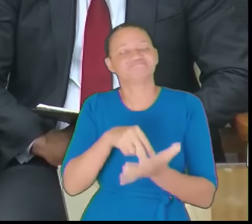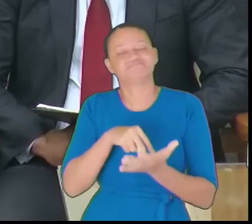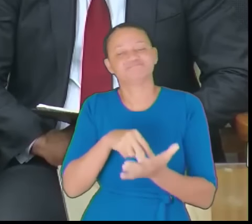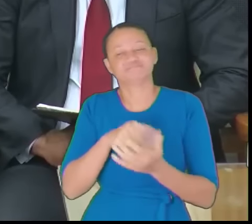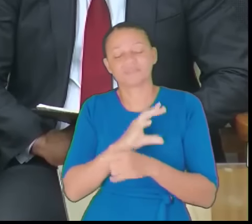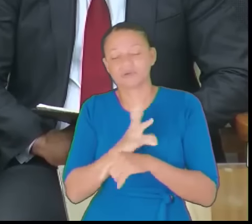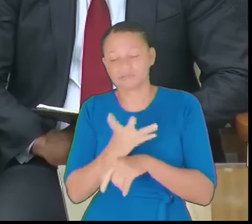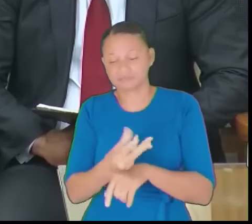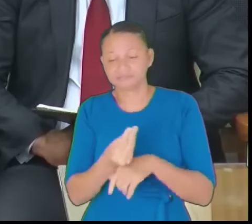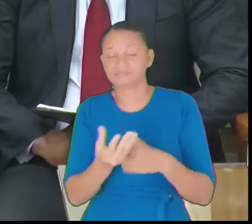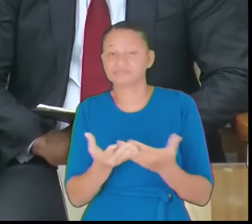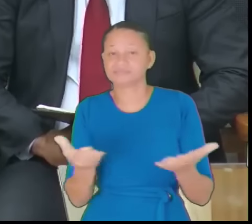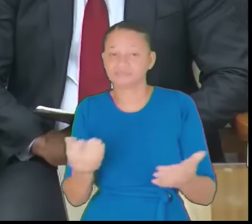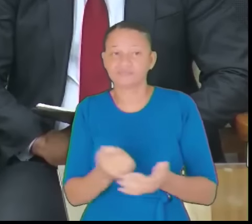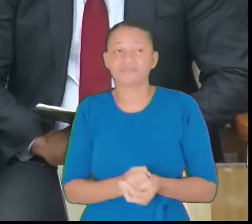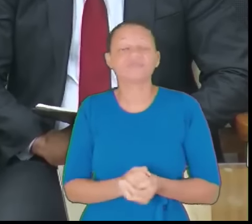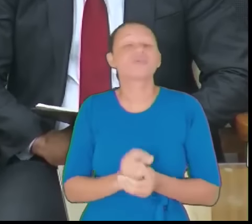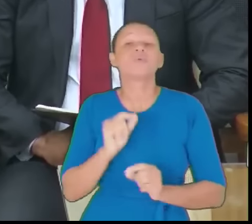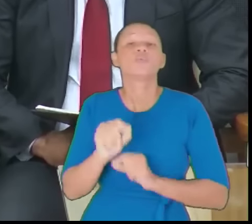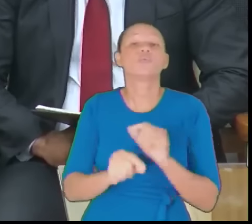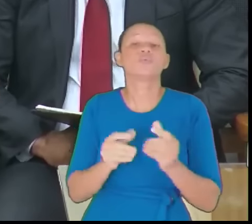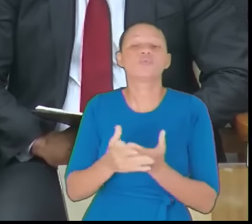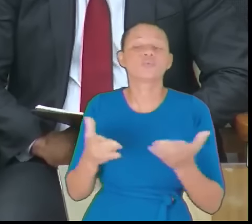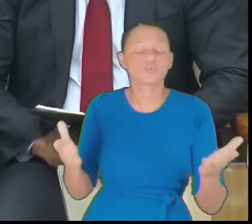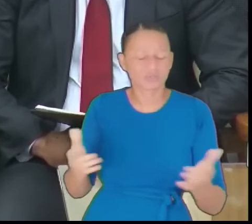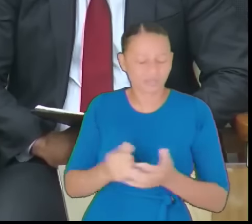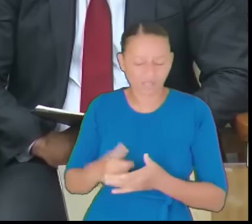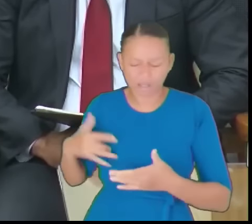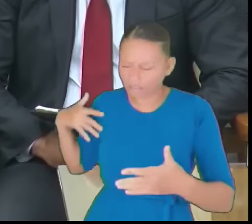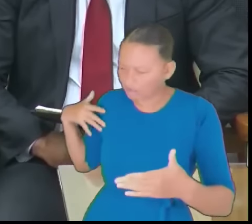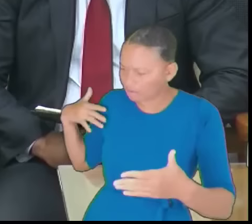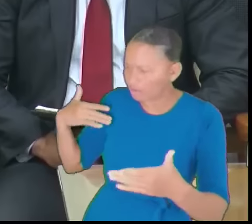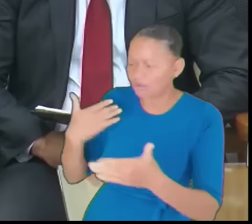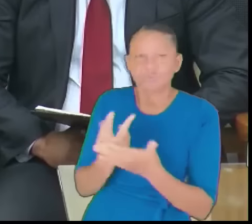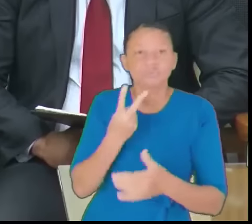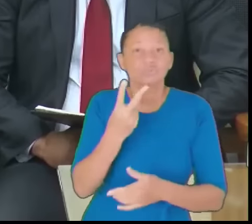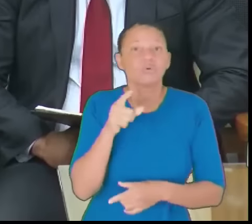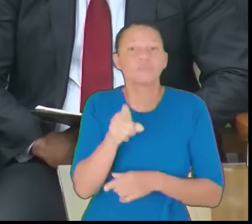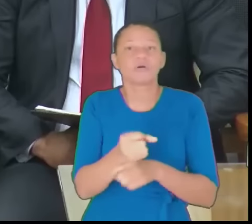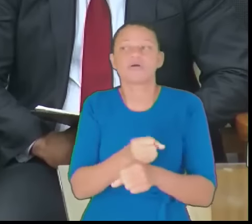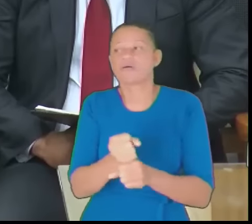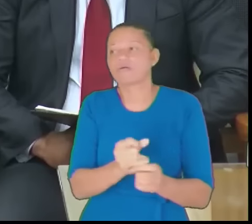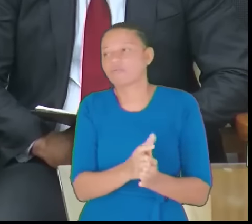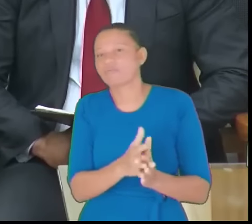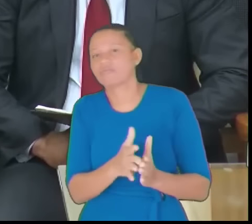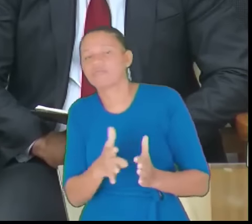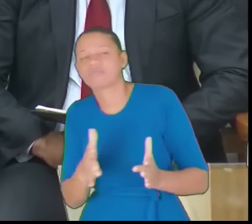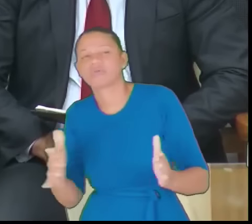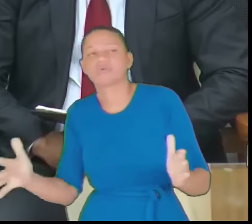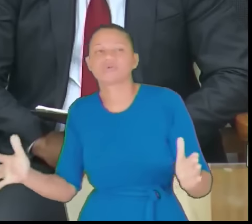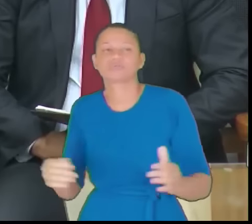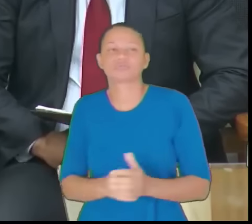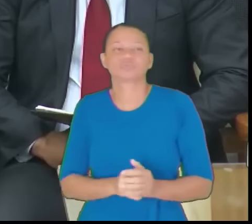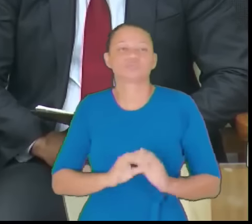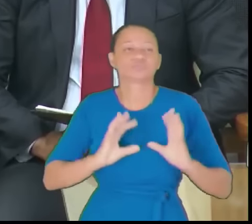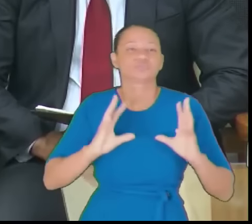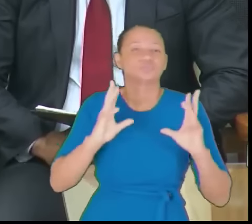A igreja enterrou, ao longo de 2000 anos, a igreja enterrou todos os seus coveiros.